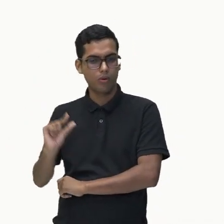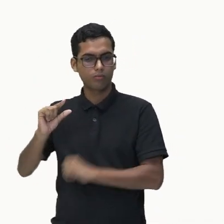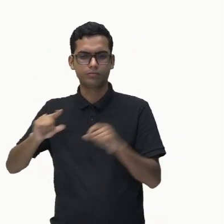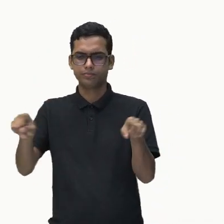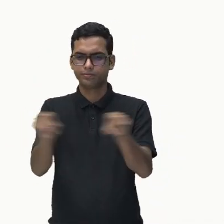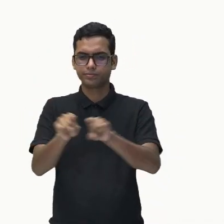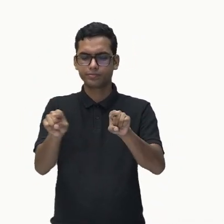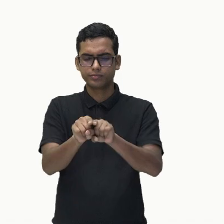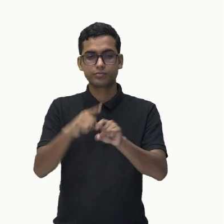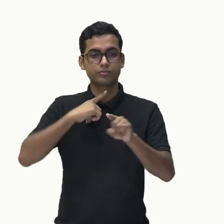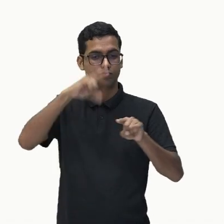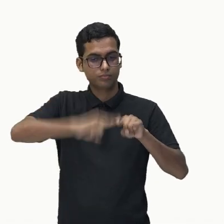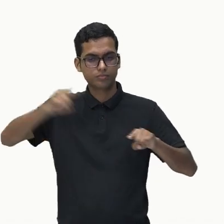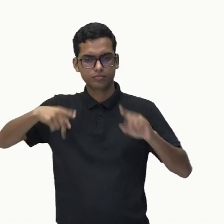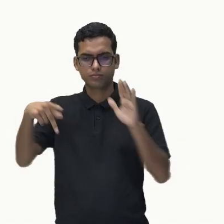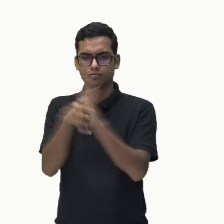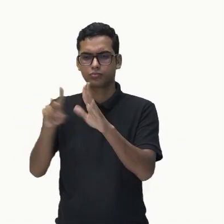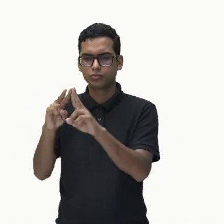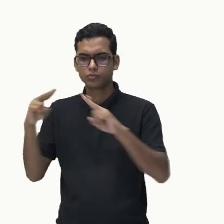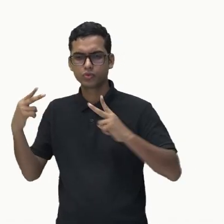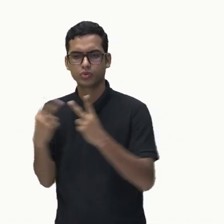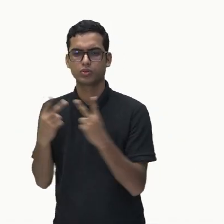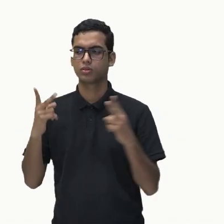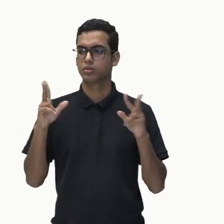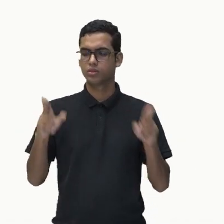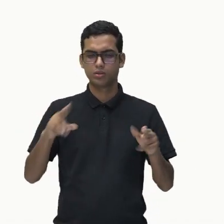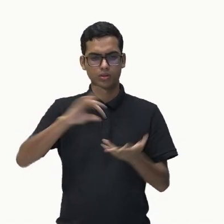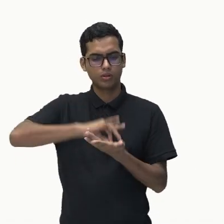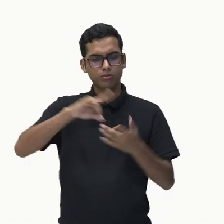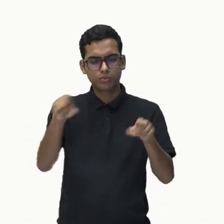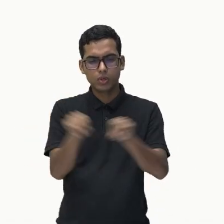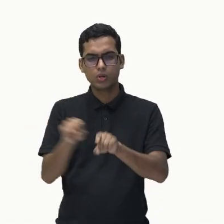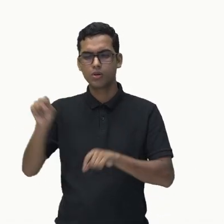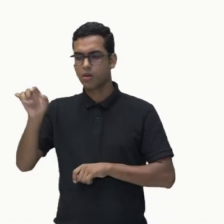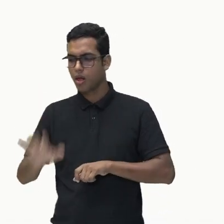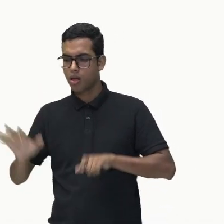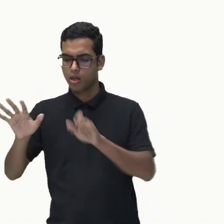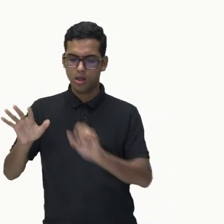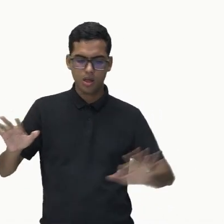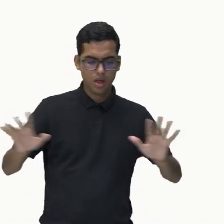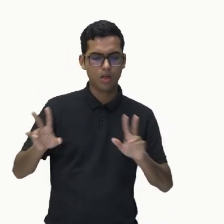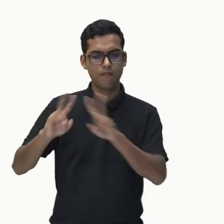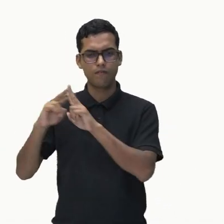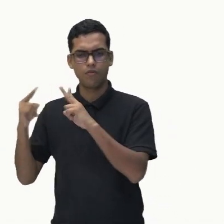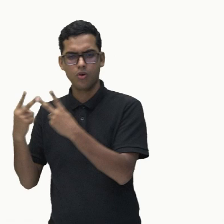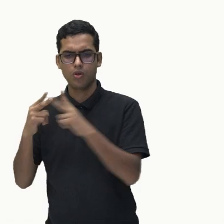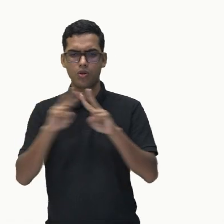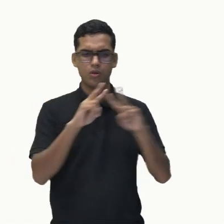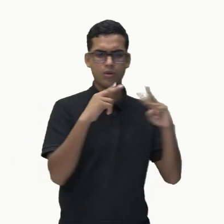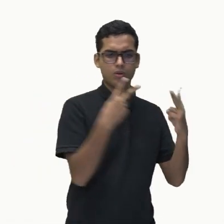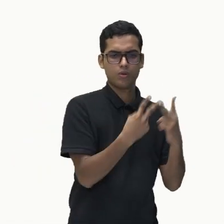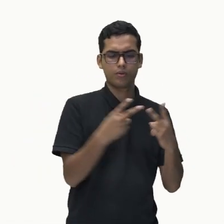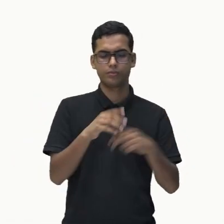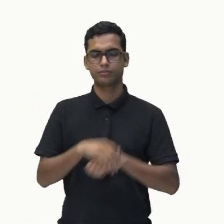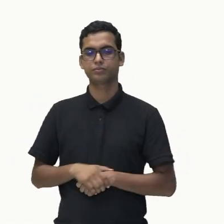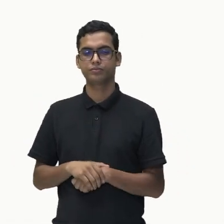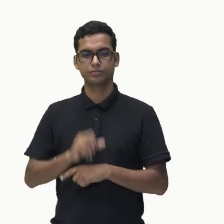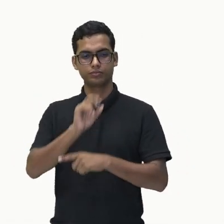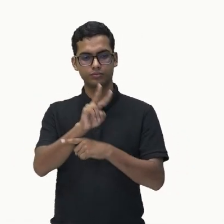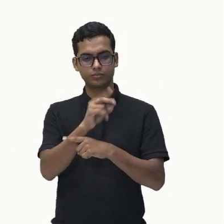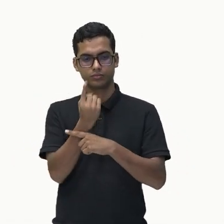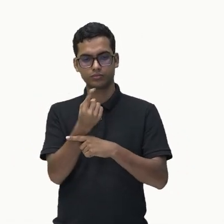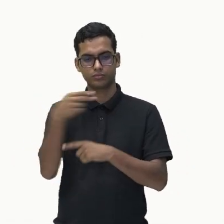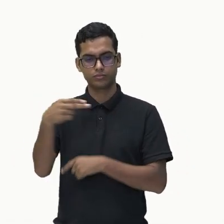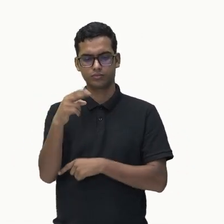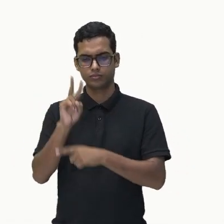essa variação de volume ela deve ser igual tanto de um lado quanto do outro, eu coloco aqui, ó, V1 vai ser igual a V2, eu posso até